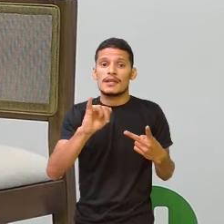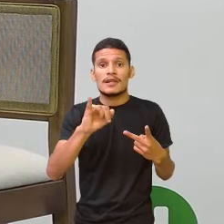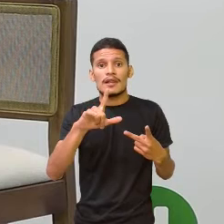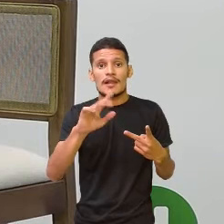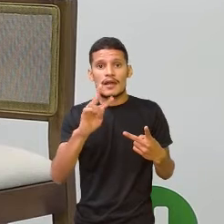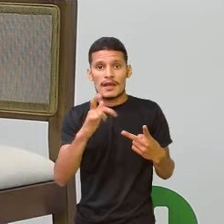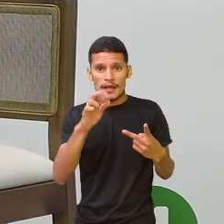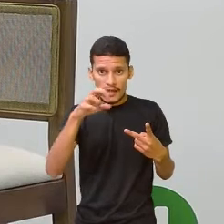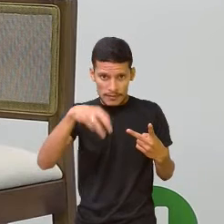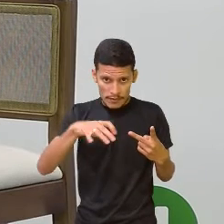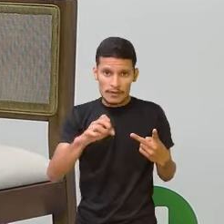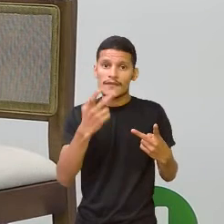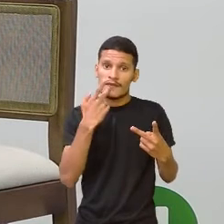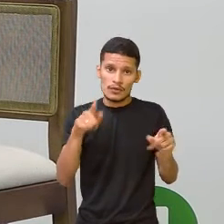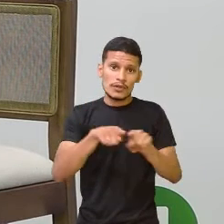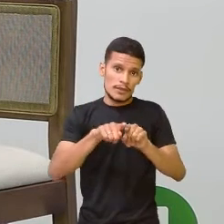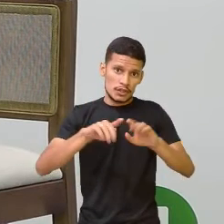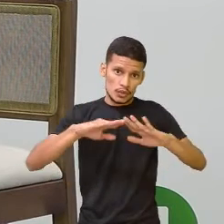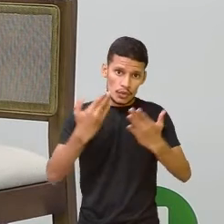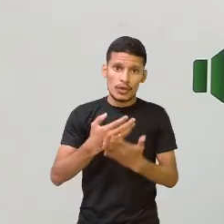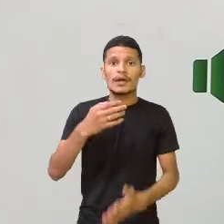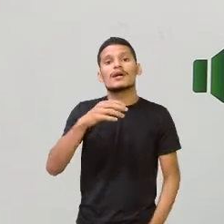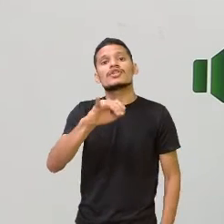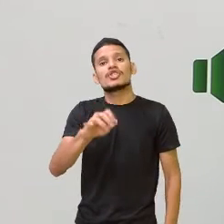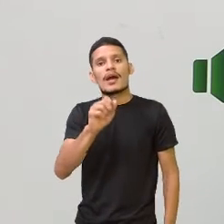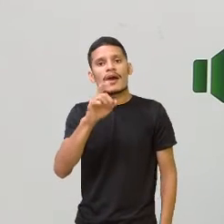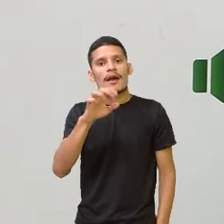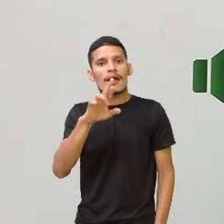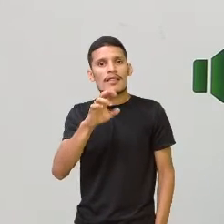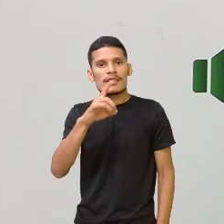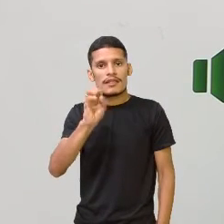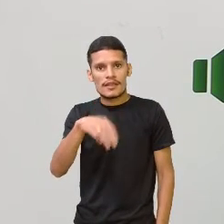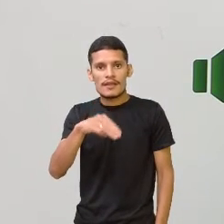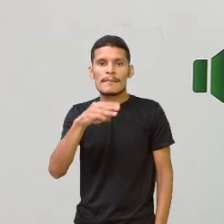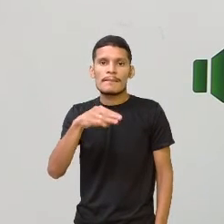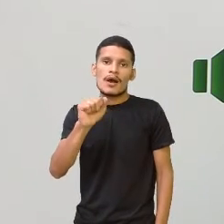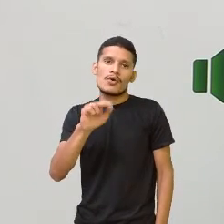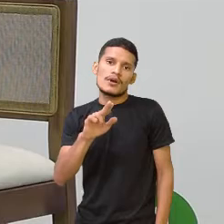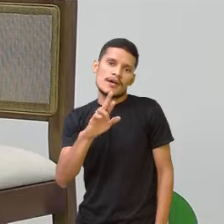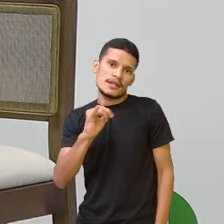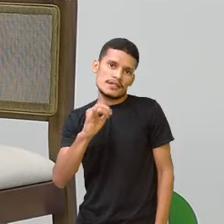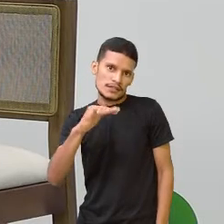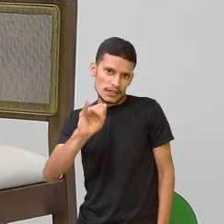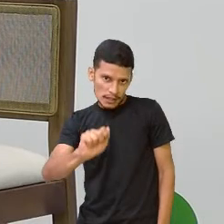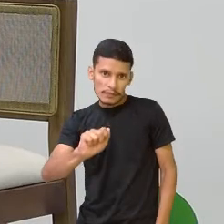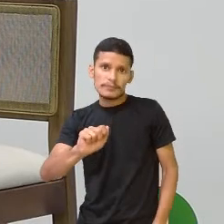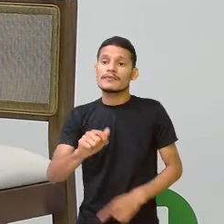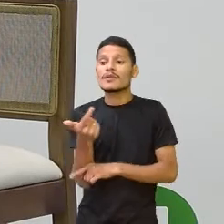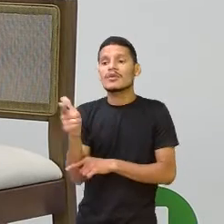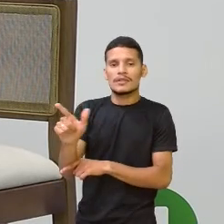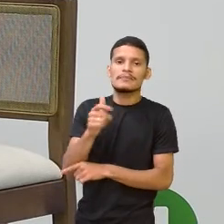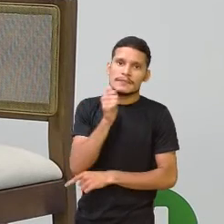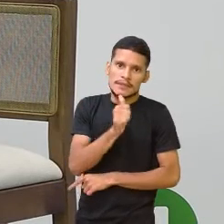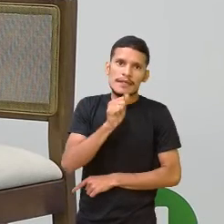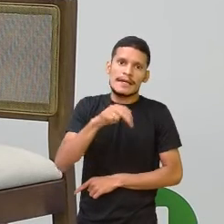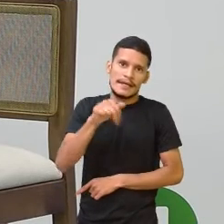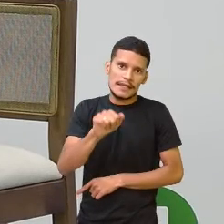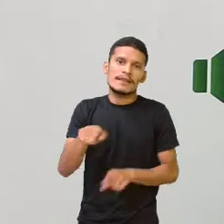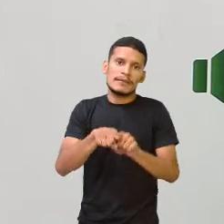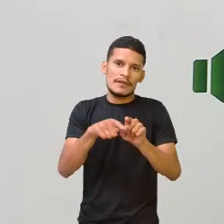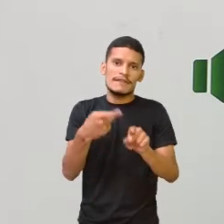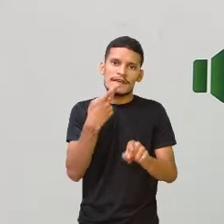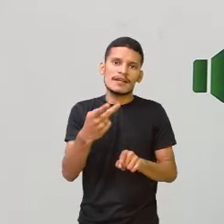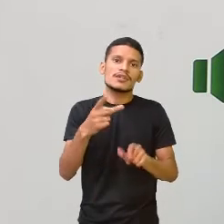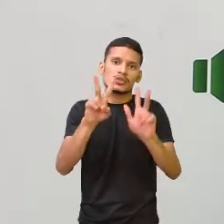Jardim Mauricéia. Beijo para todo mundo da Escola Mauricéia. Pronto. E a Ana também disse que lembra da palavra dividir. Dividir. E